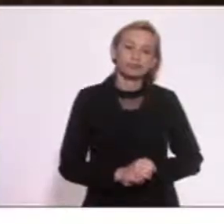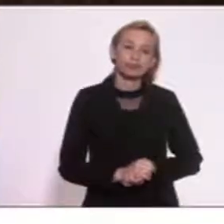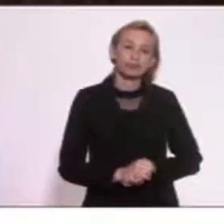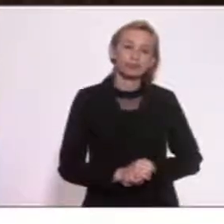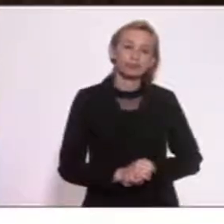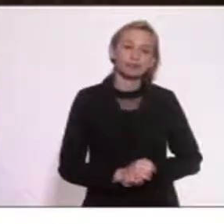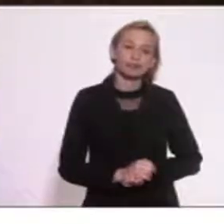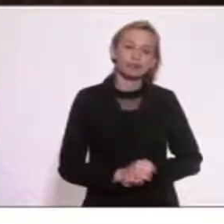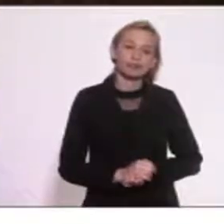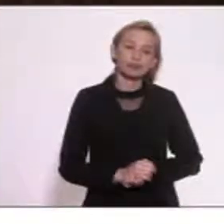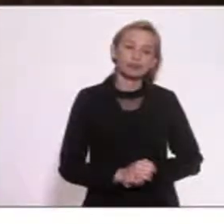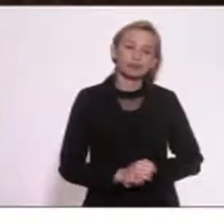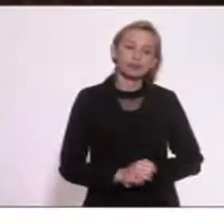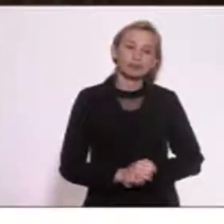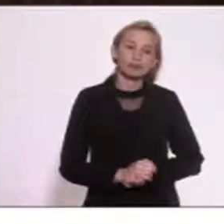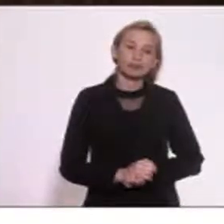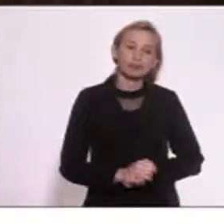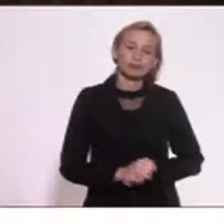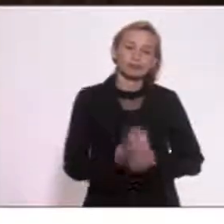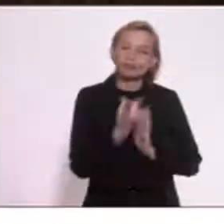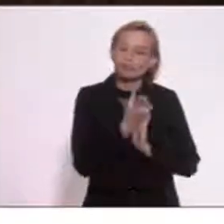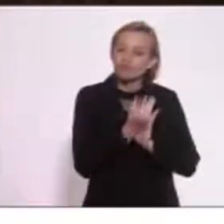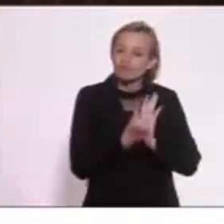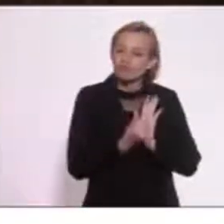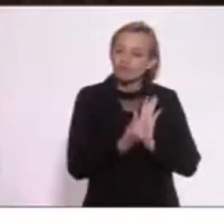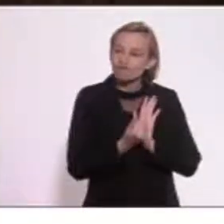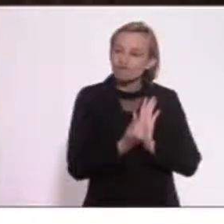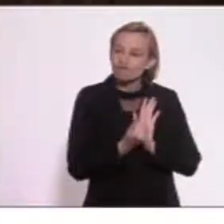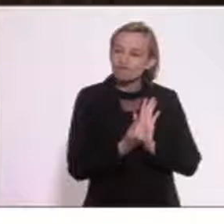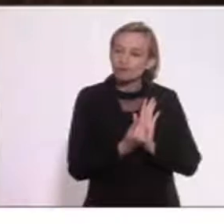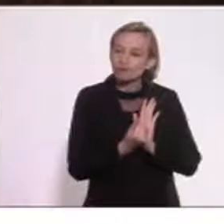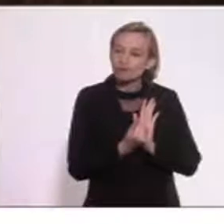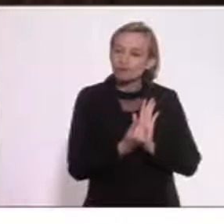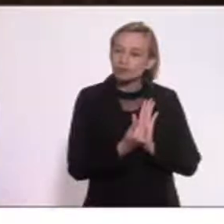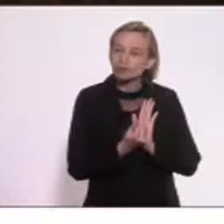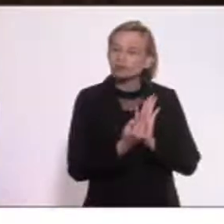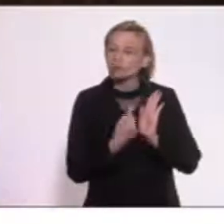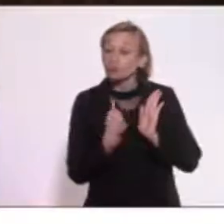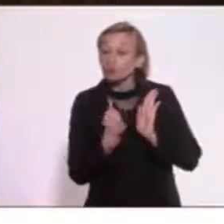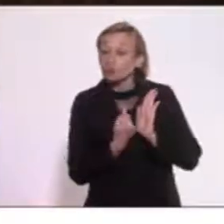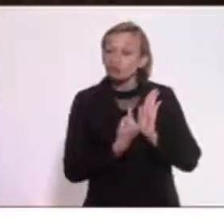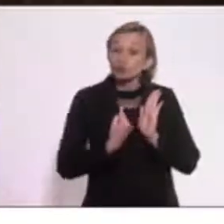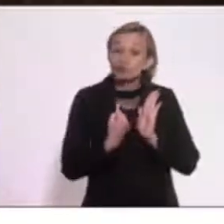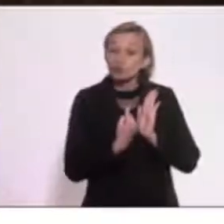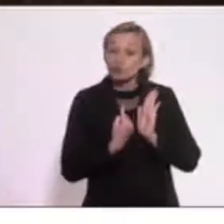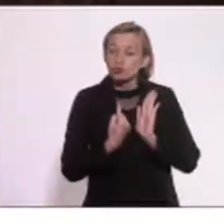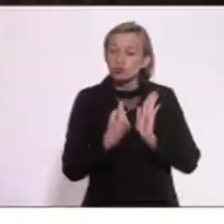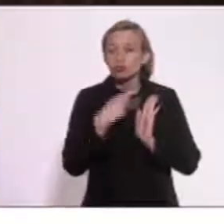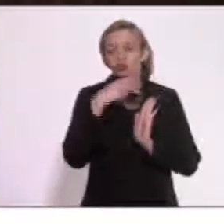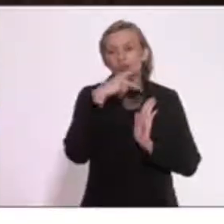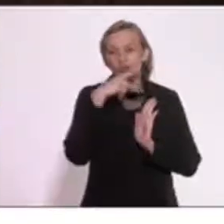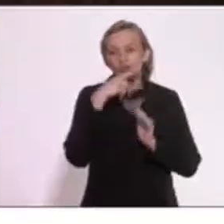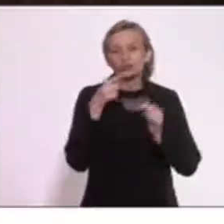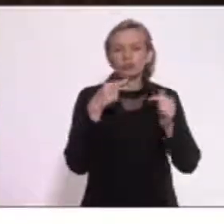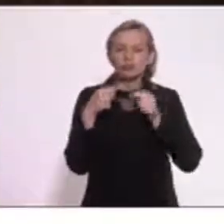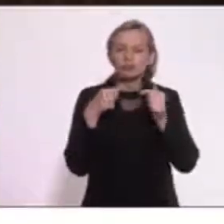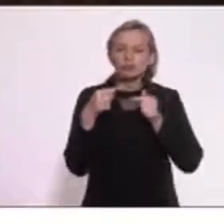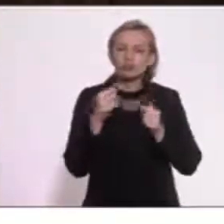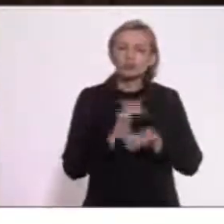através desta peça orçamentária que a nós, parlamentares, para